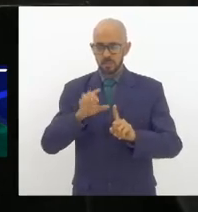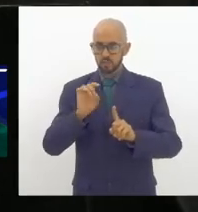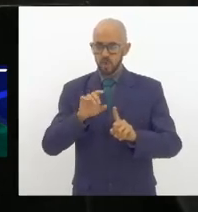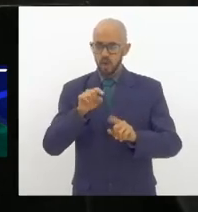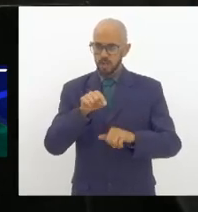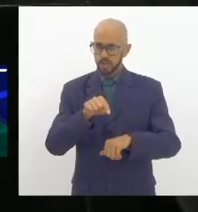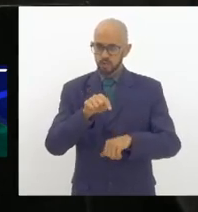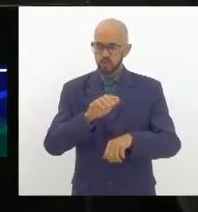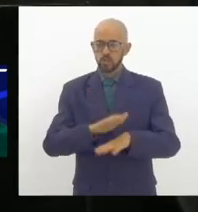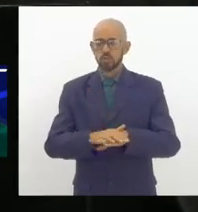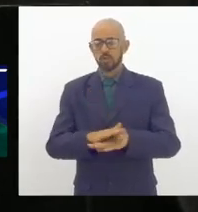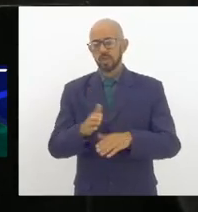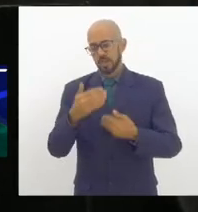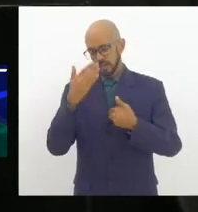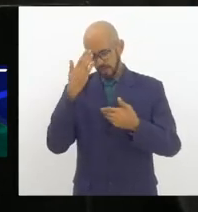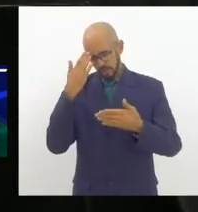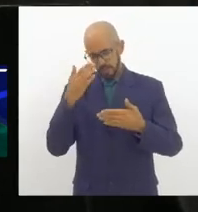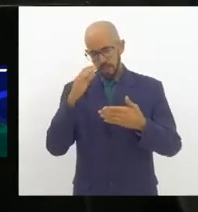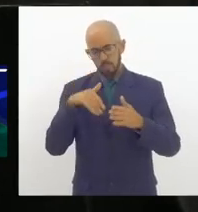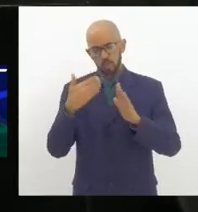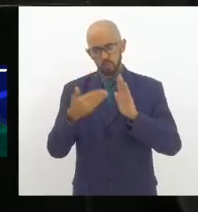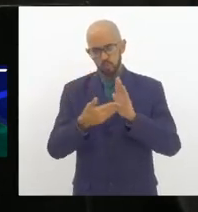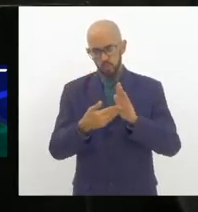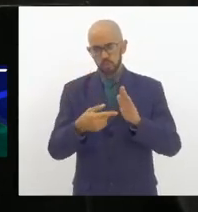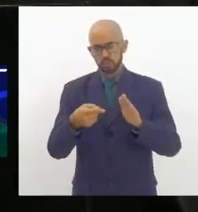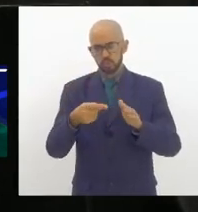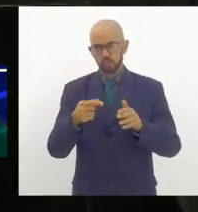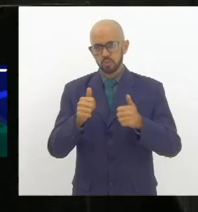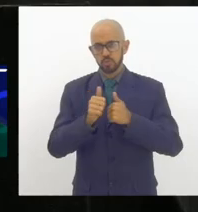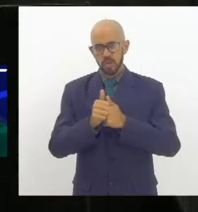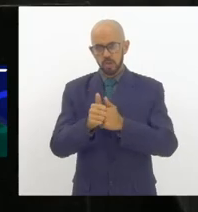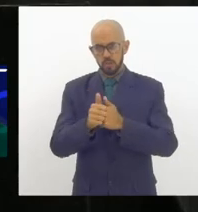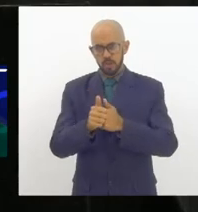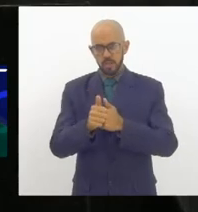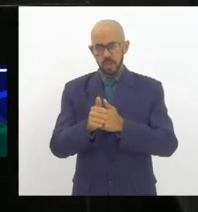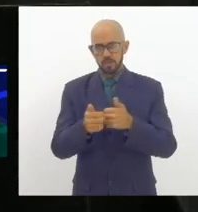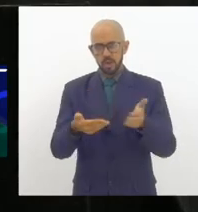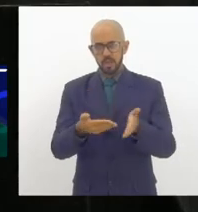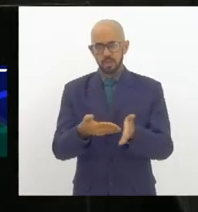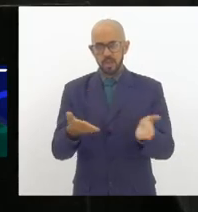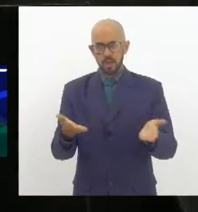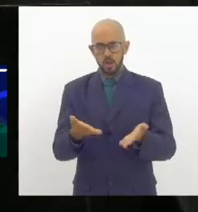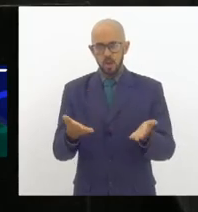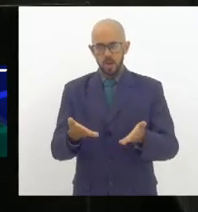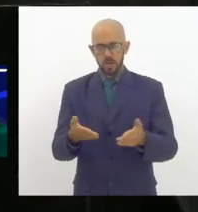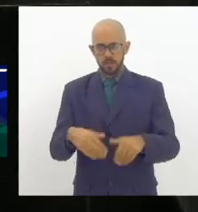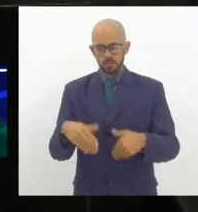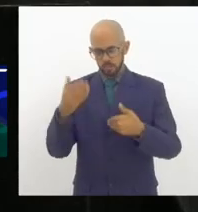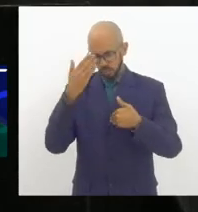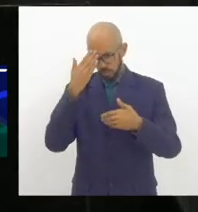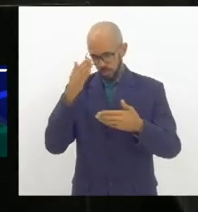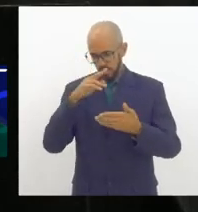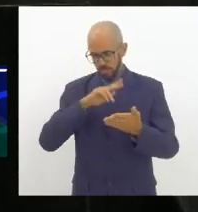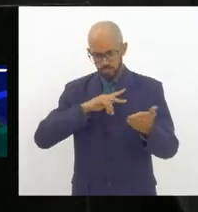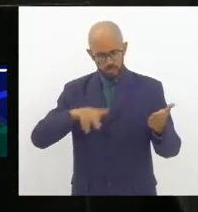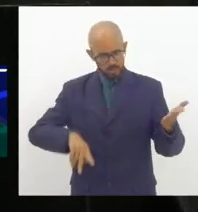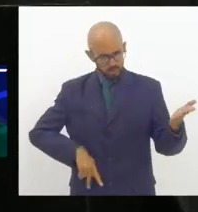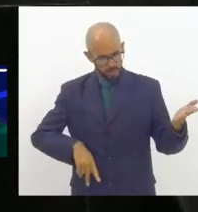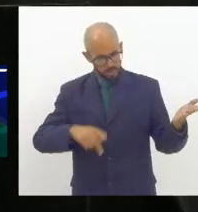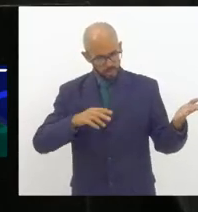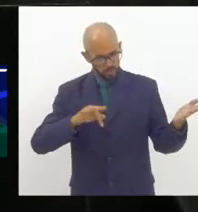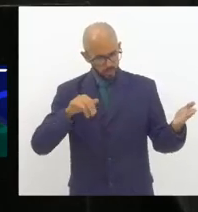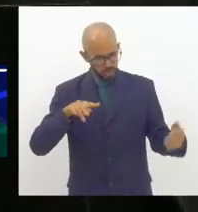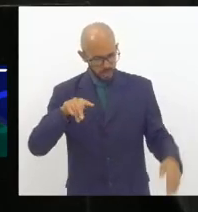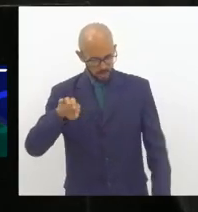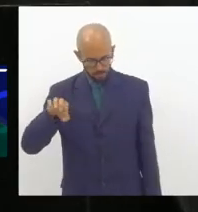agradecendo por todos e todas que nos acompanharam até o presente momento muito obrigado a presidente Felipe